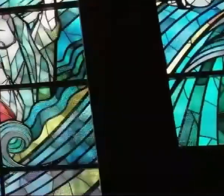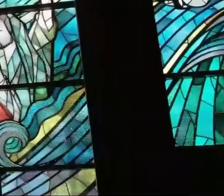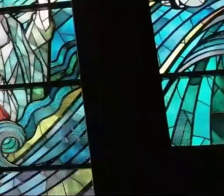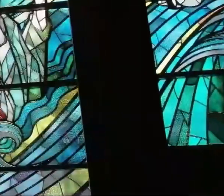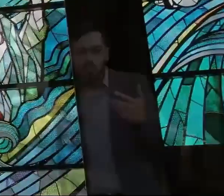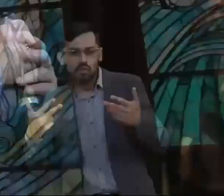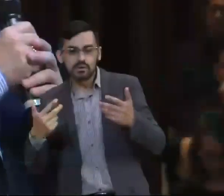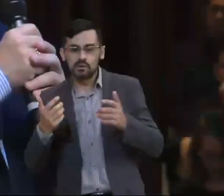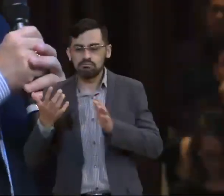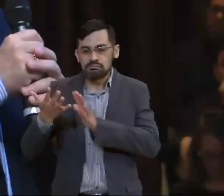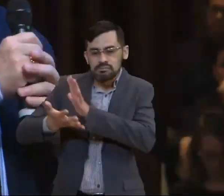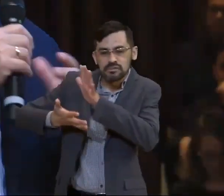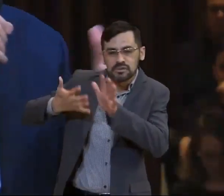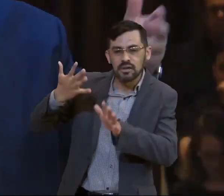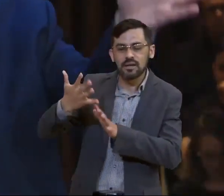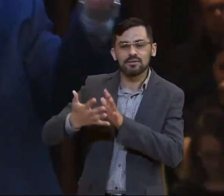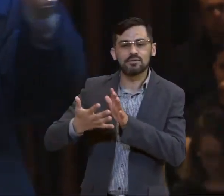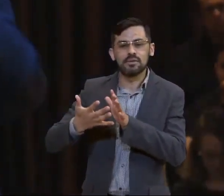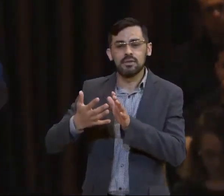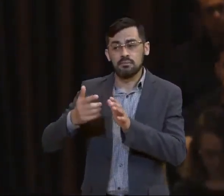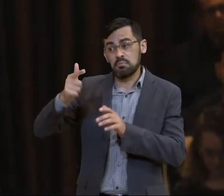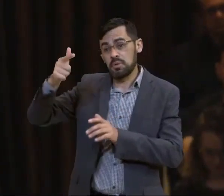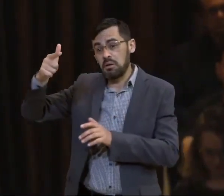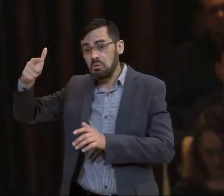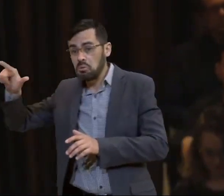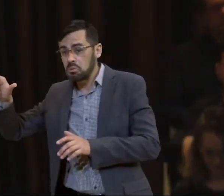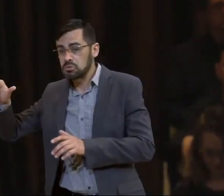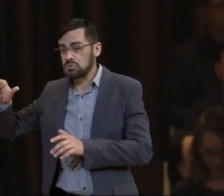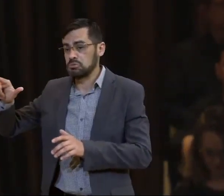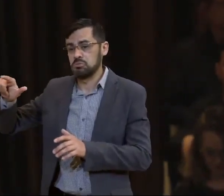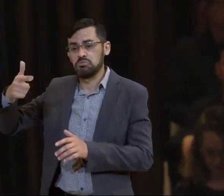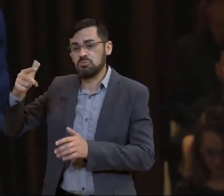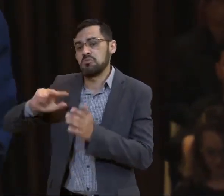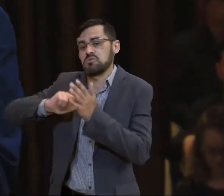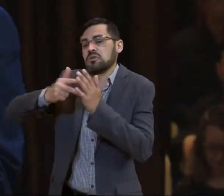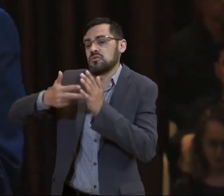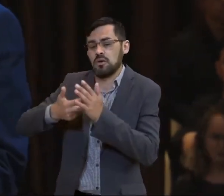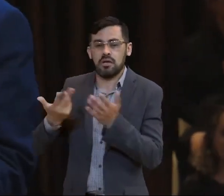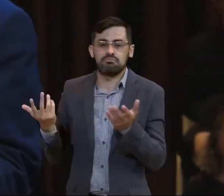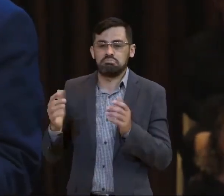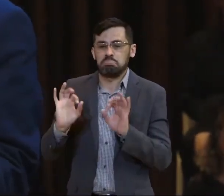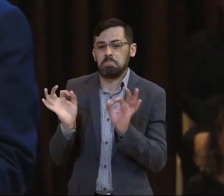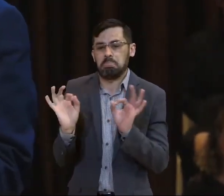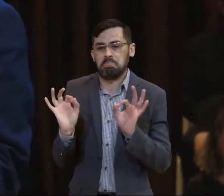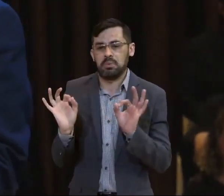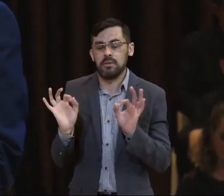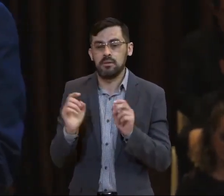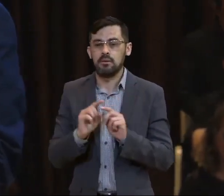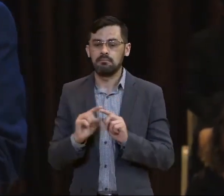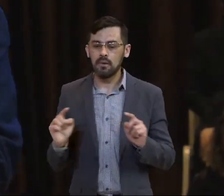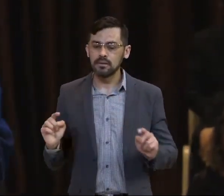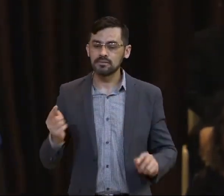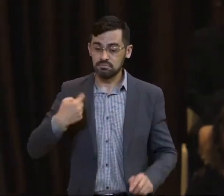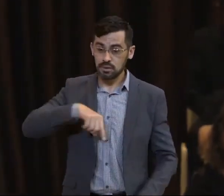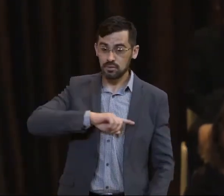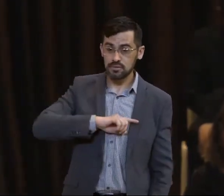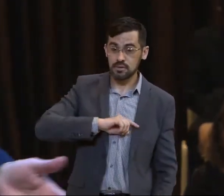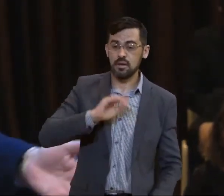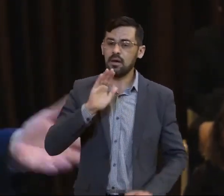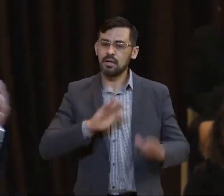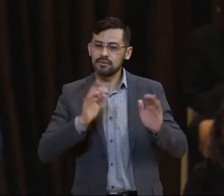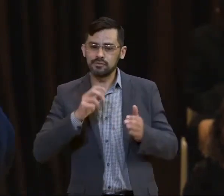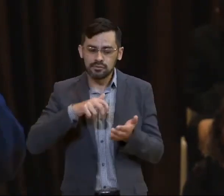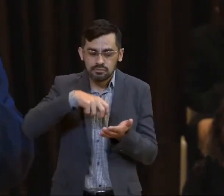coisas que a gente faz, que para outros não tenham significado nenhum. Às vezes a gente